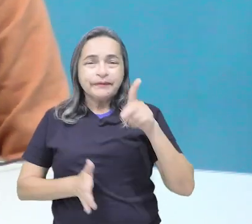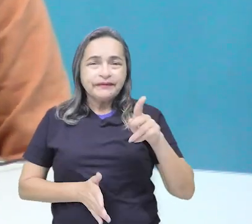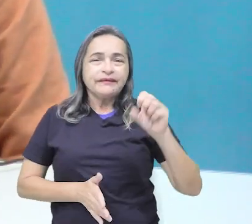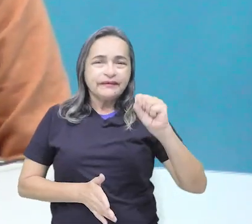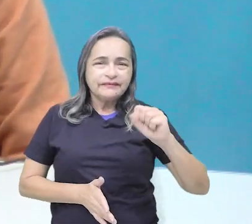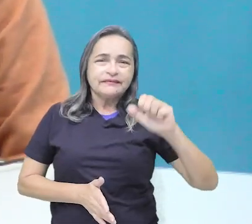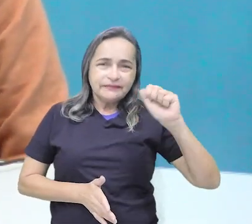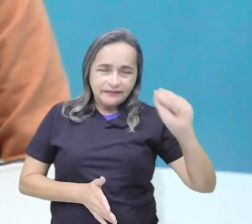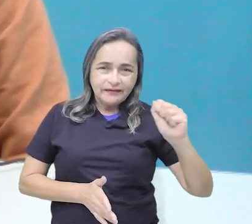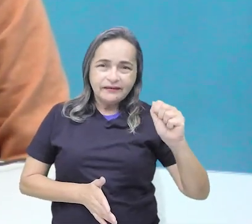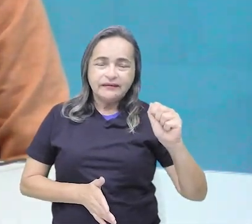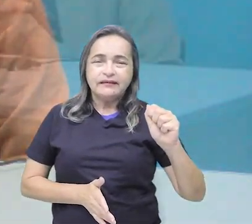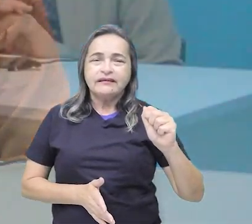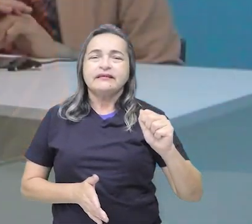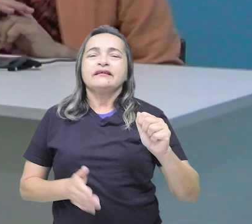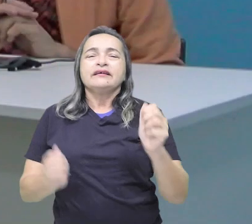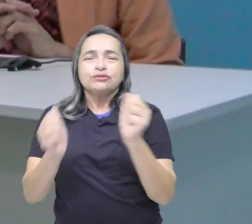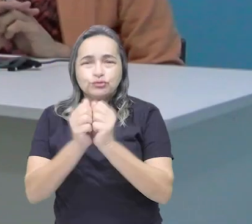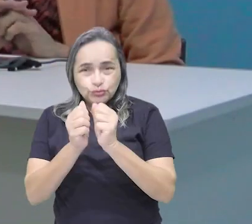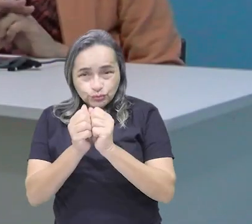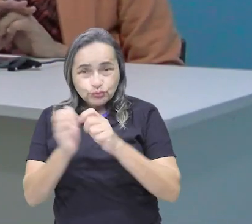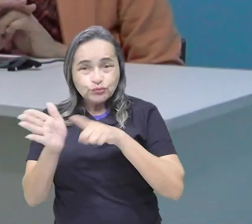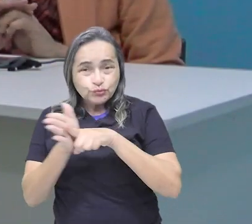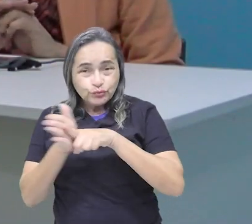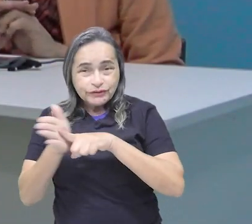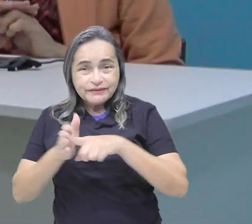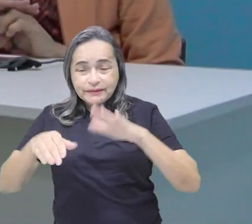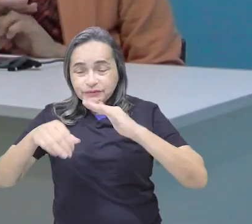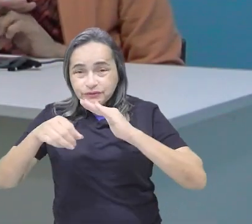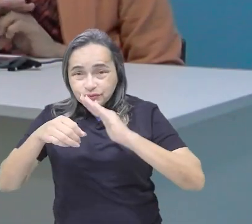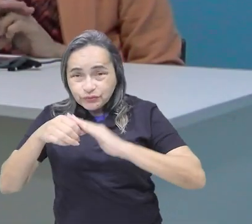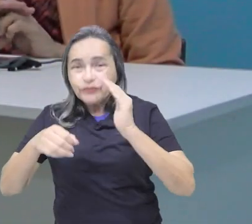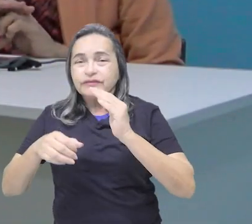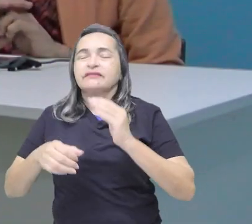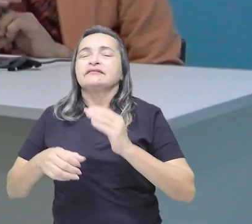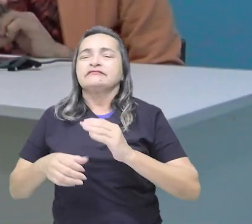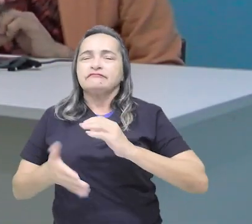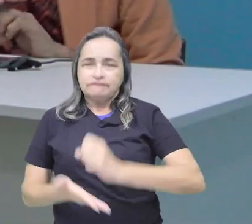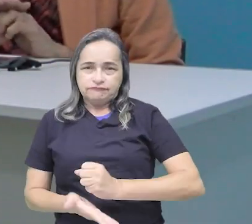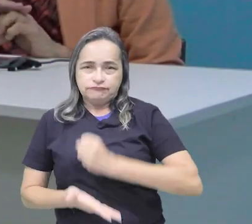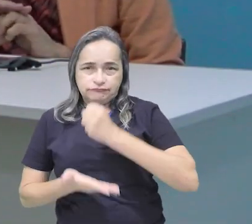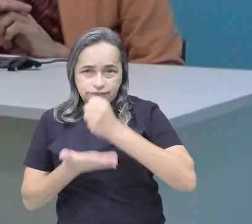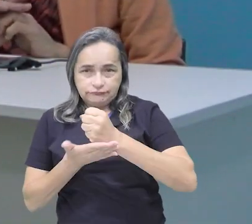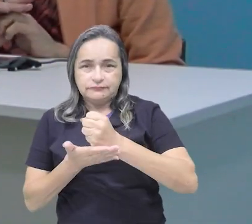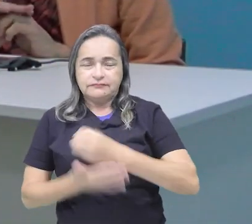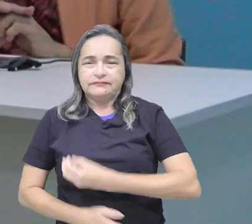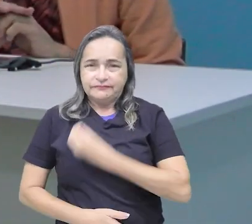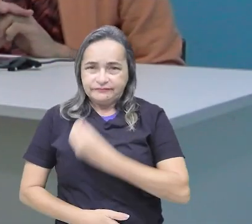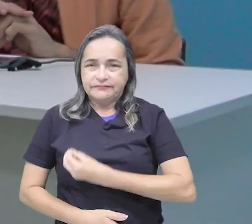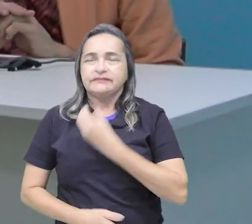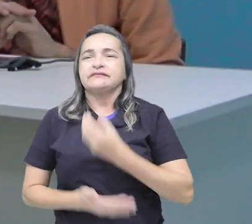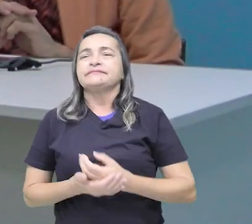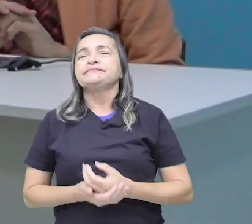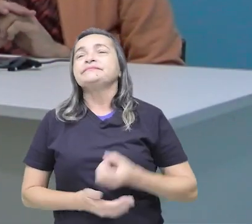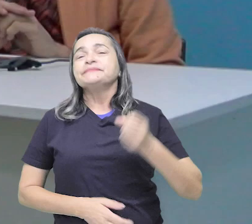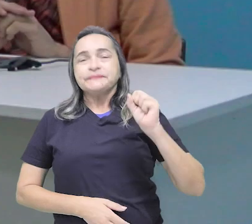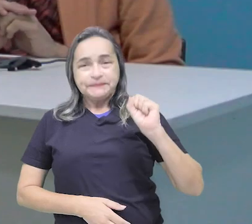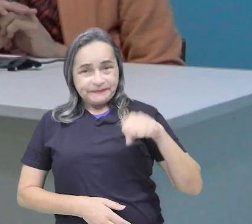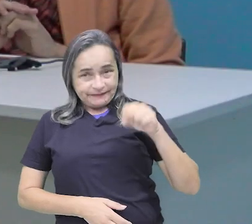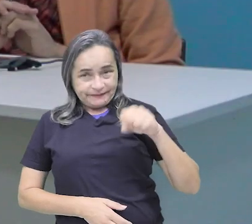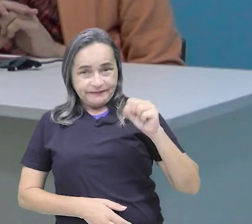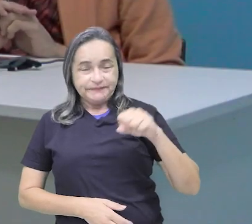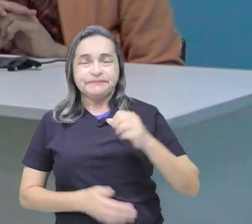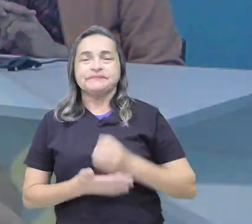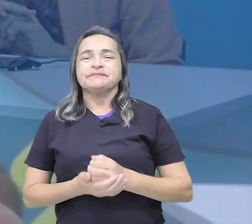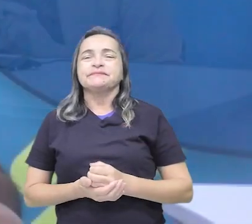toque salvam vidas? Exatamente. Nós podemos enfatizar, sim, agora no dia 17, tá? E